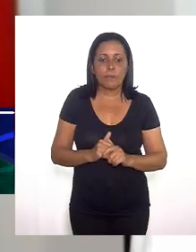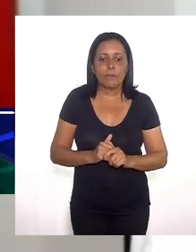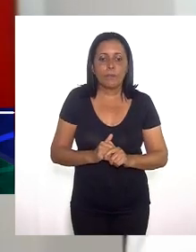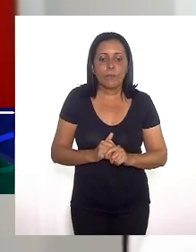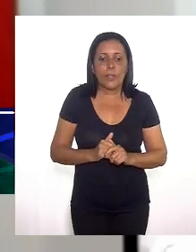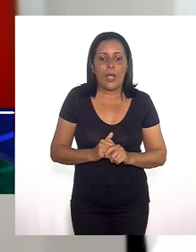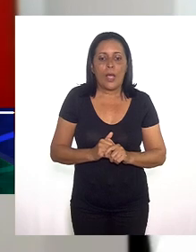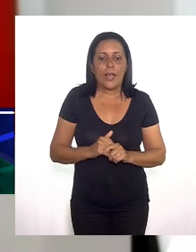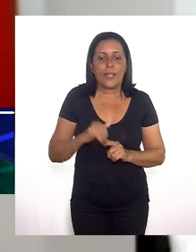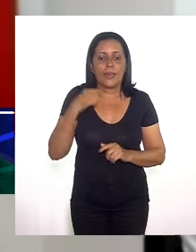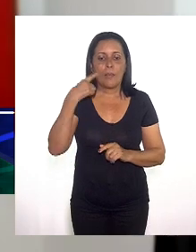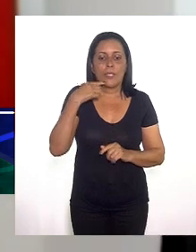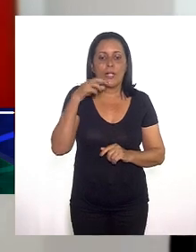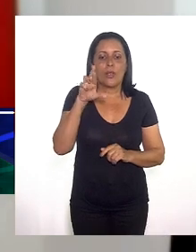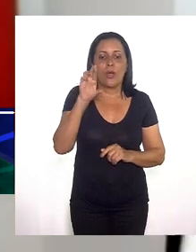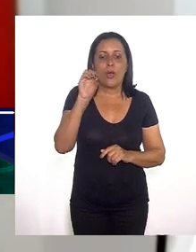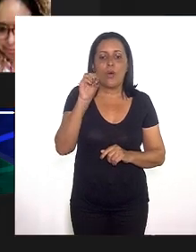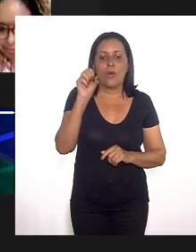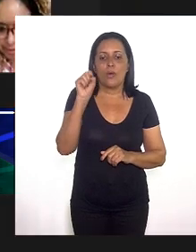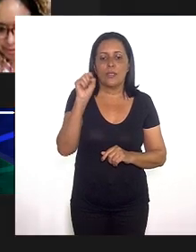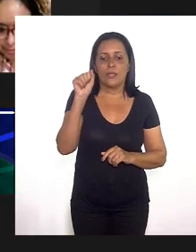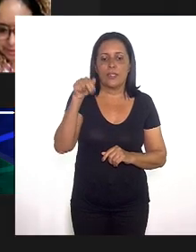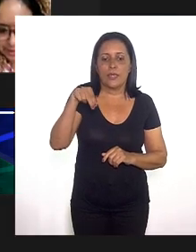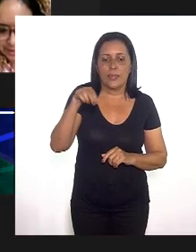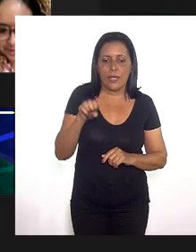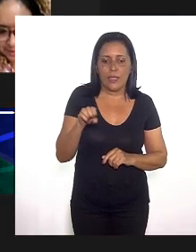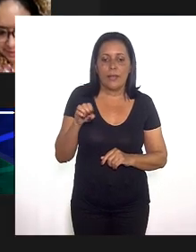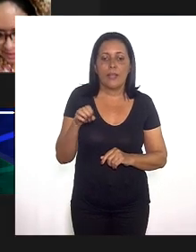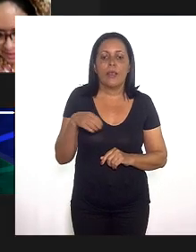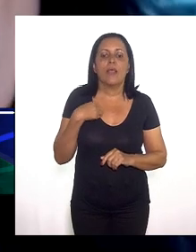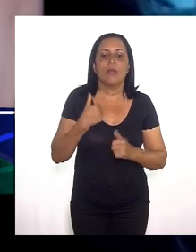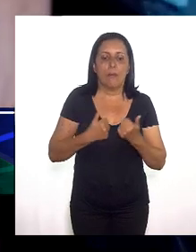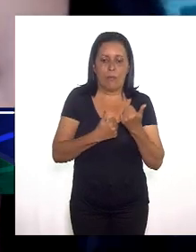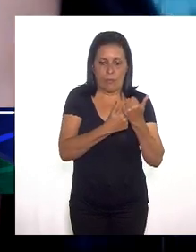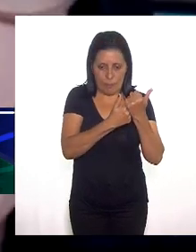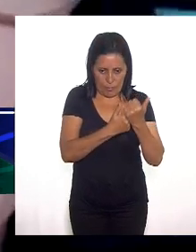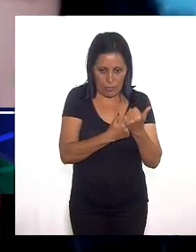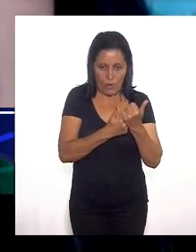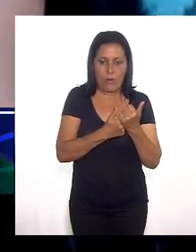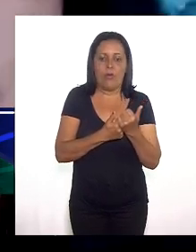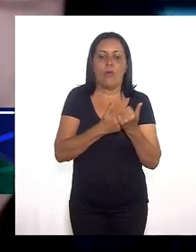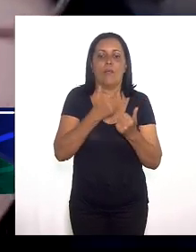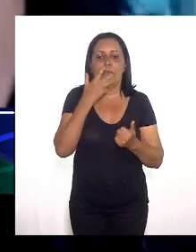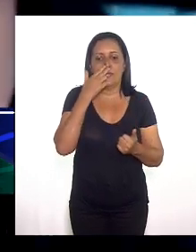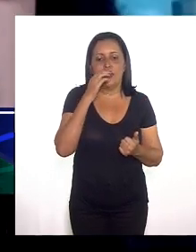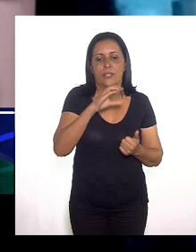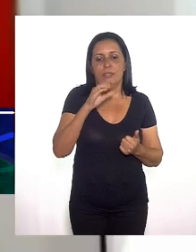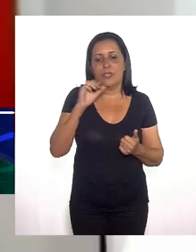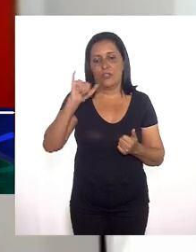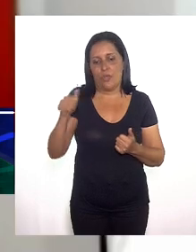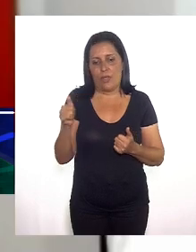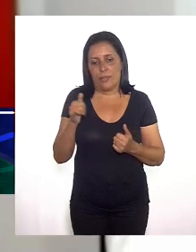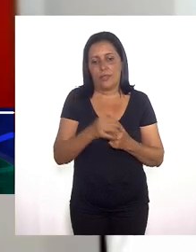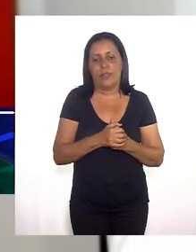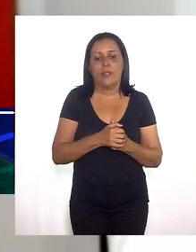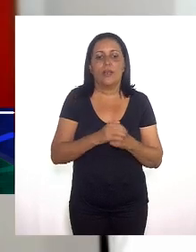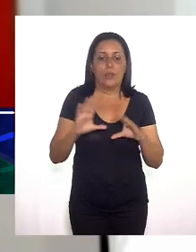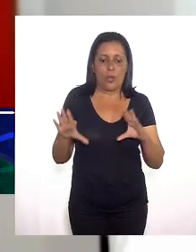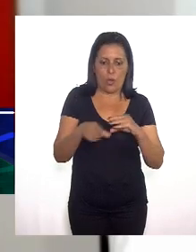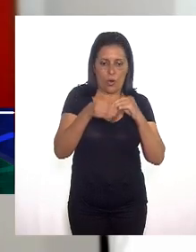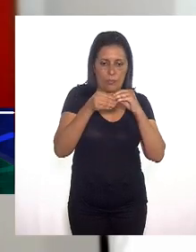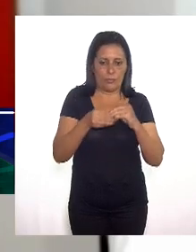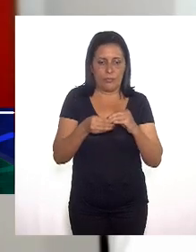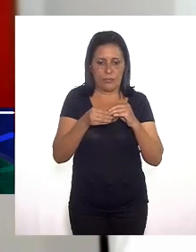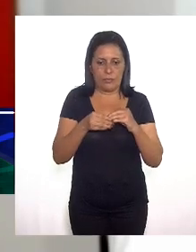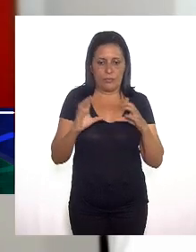Idoso, deputada Rosane Félix. Acompanho o parecer da CCJ, senhor presidente. Pela Comissão de Combate às Discriminações,